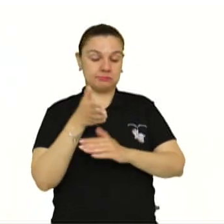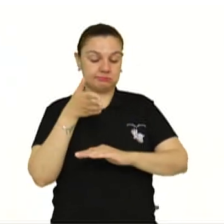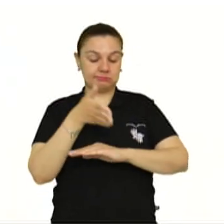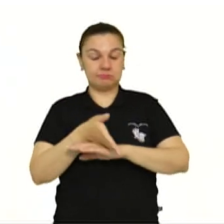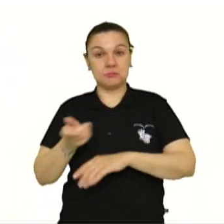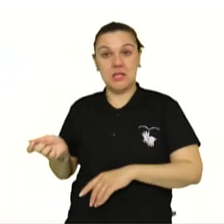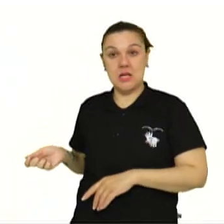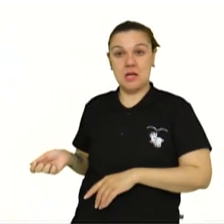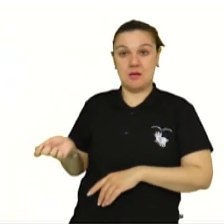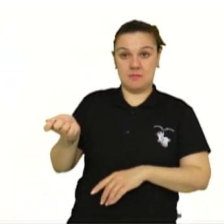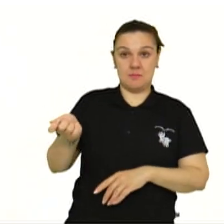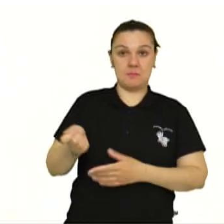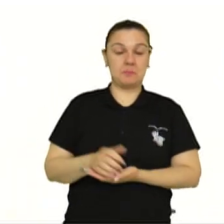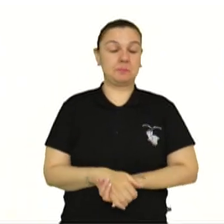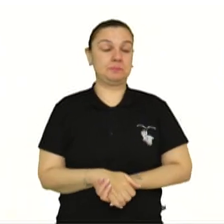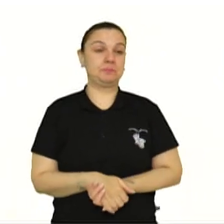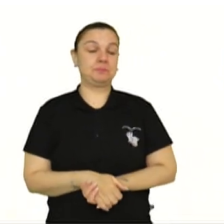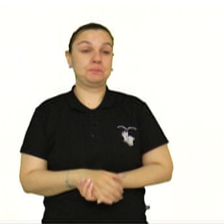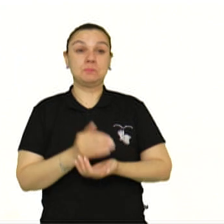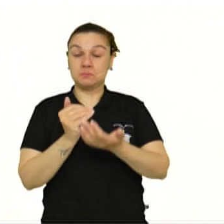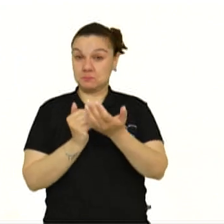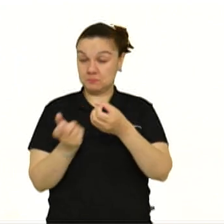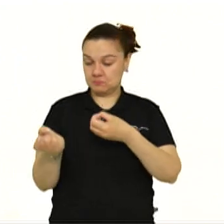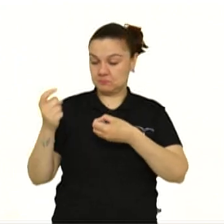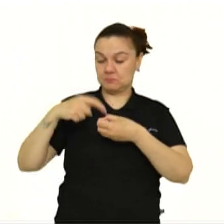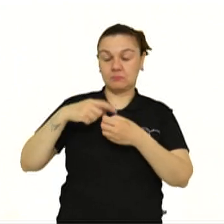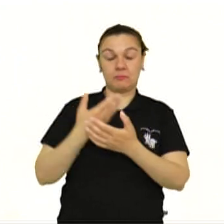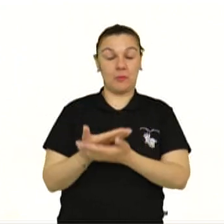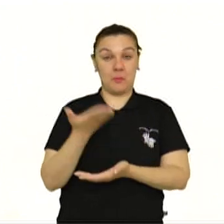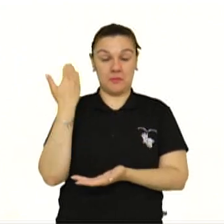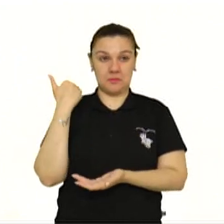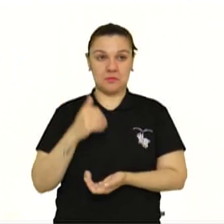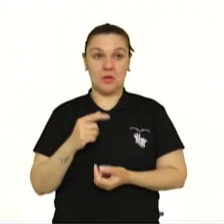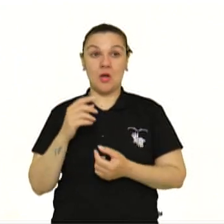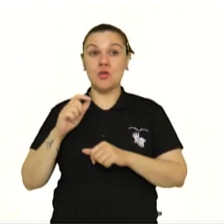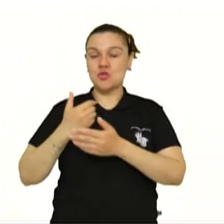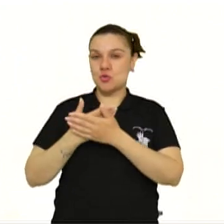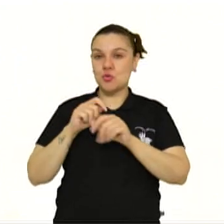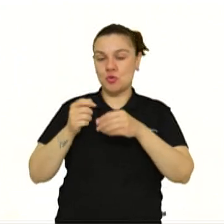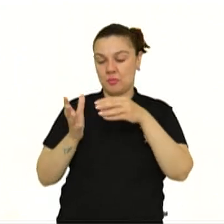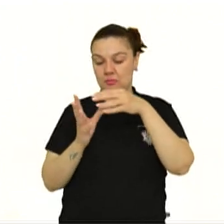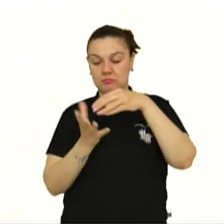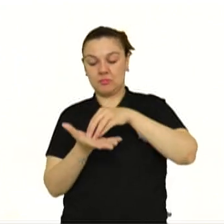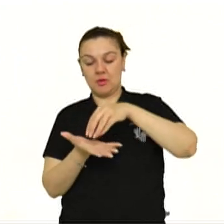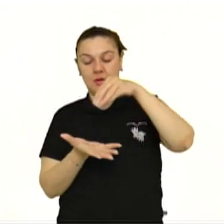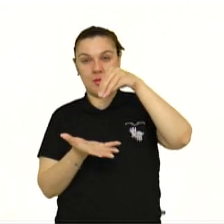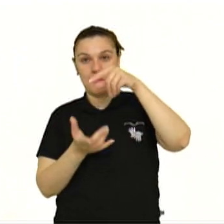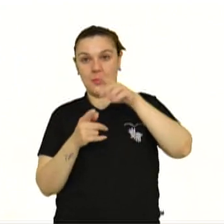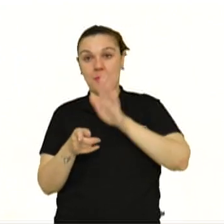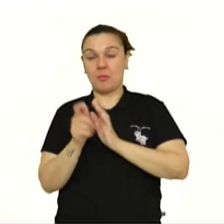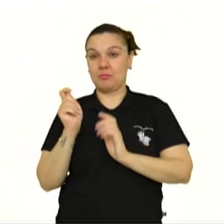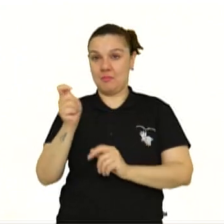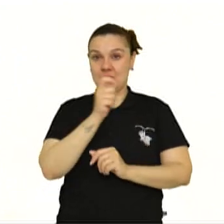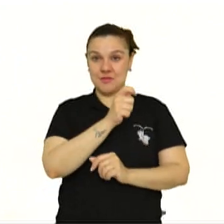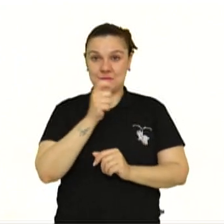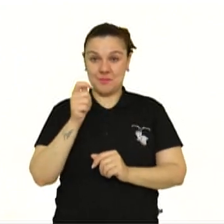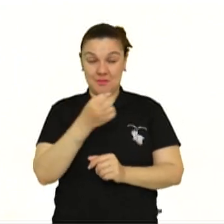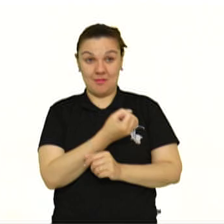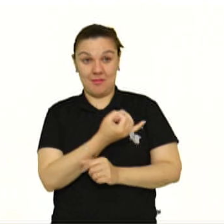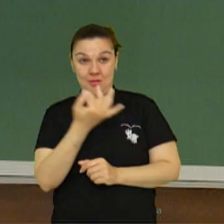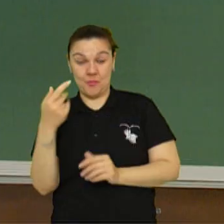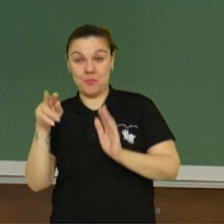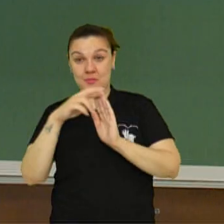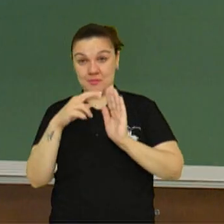Campo. Retomando então o que a gente viu na aula passada. A evolução das petecas e raquetes do badminton, algumas